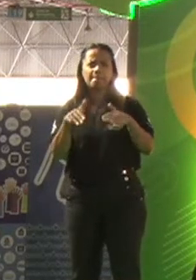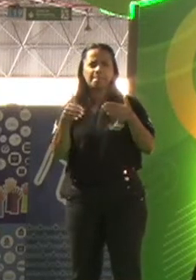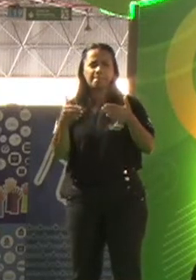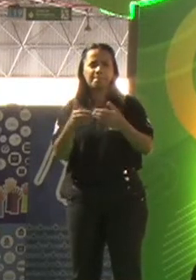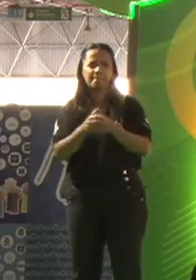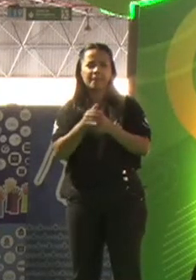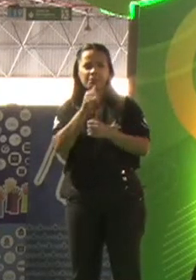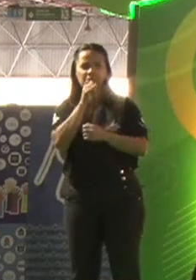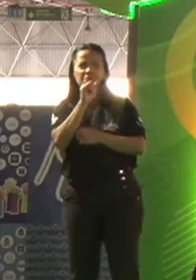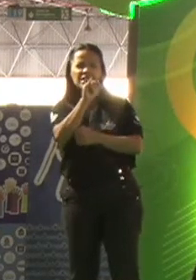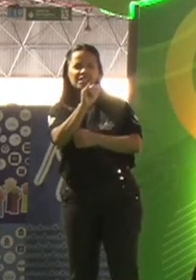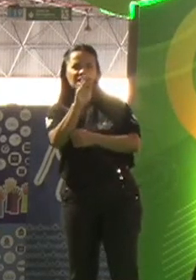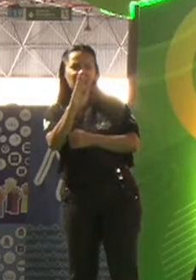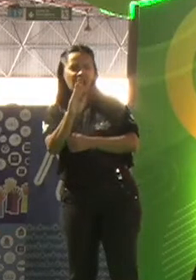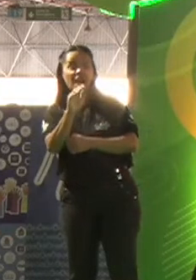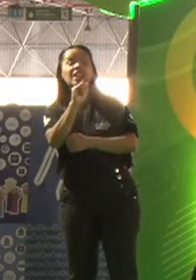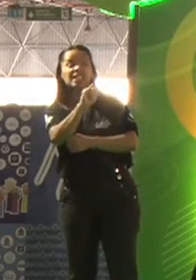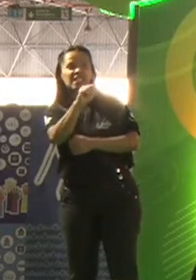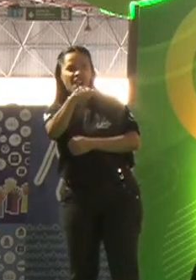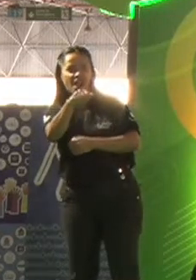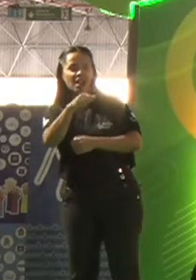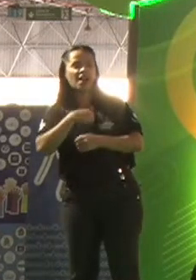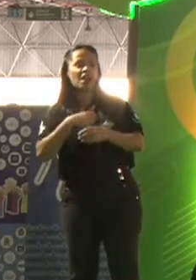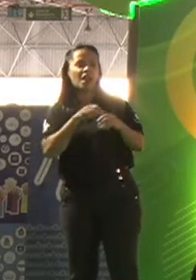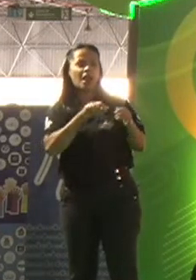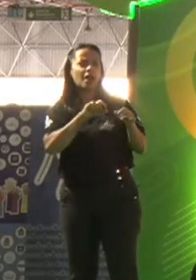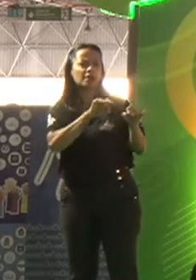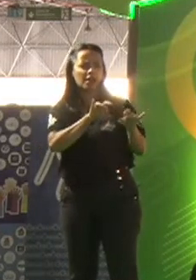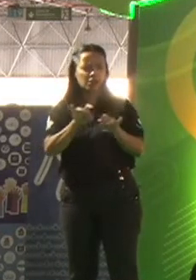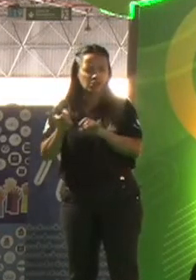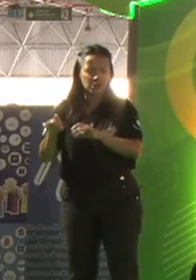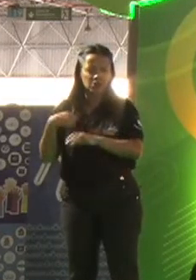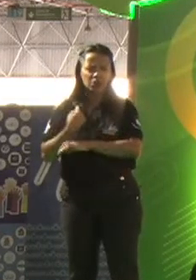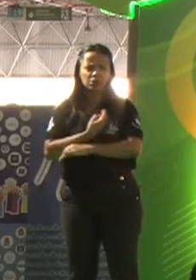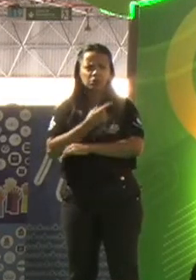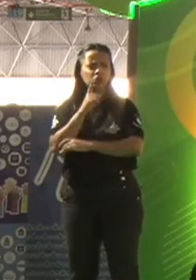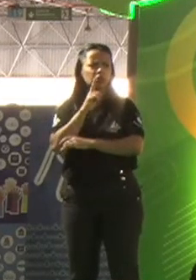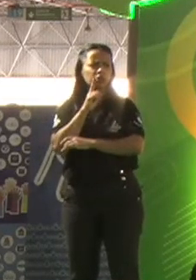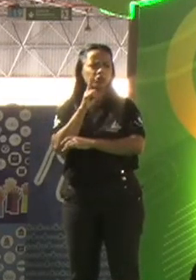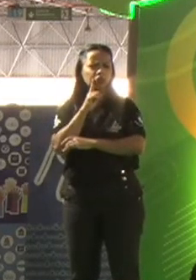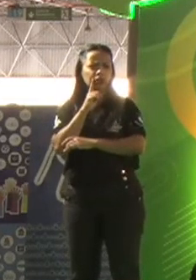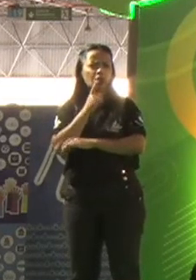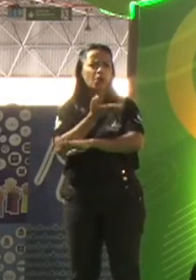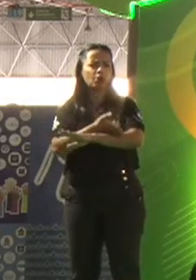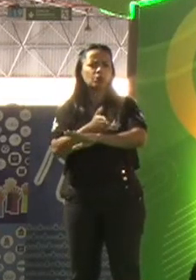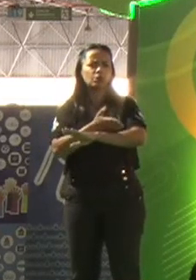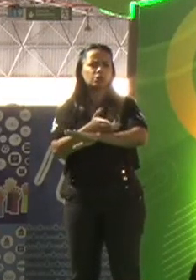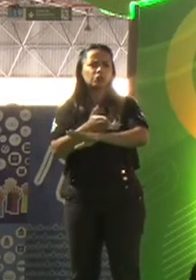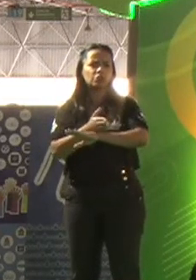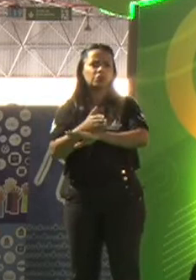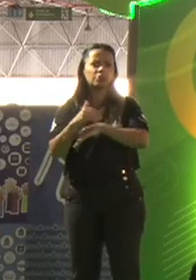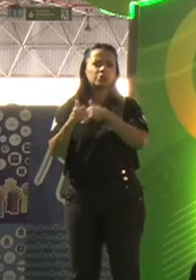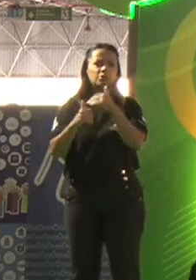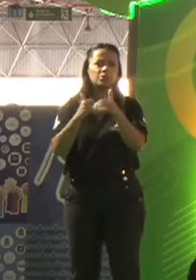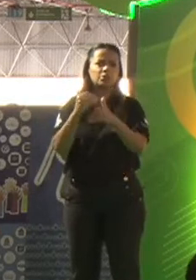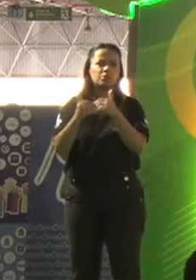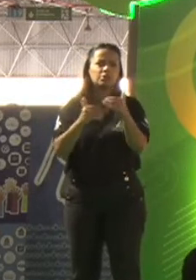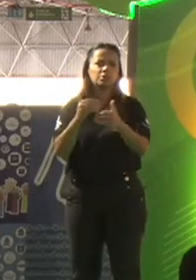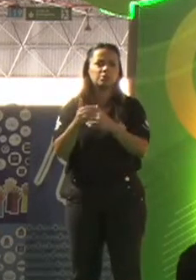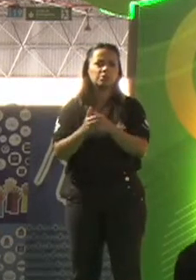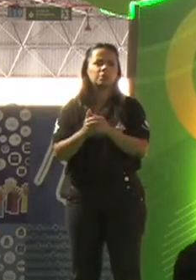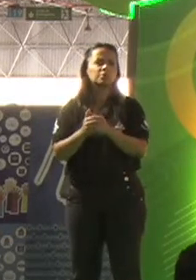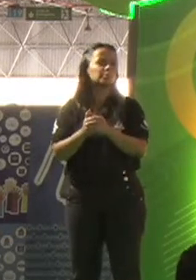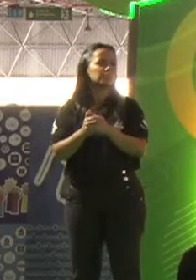e a uma certa tecnologia ela já fazem parte do nosso dia nosso dia a dia nossa rotina e vão fazer cada vez mais parte e a gente vai